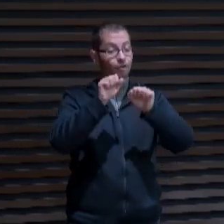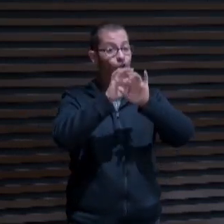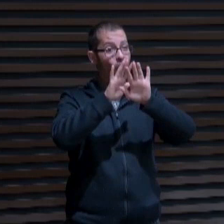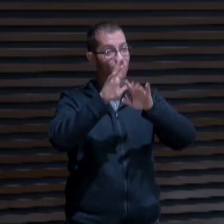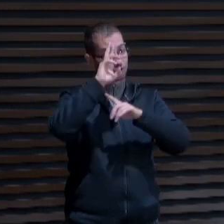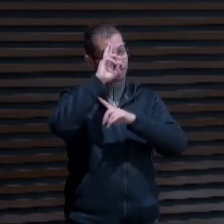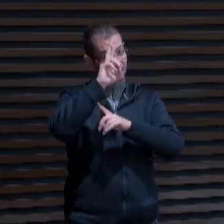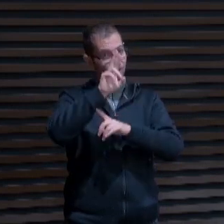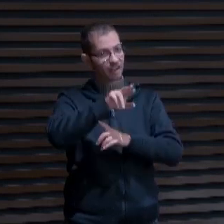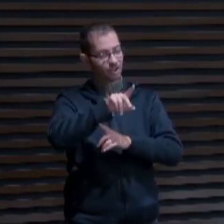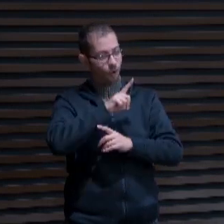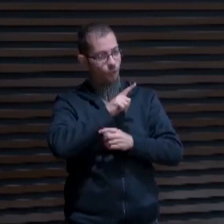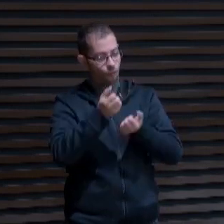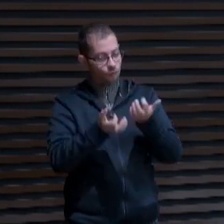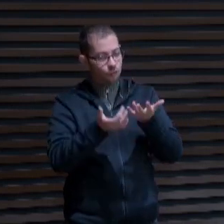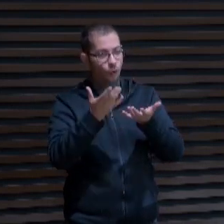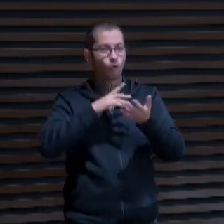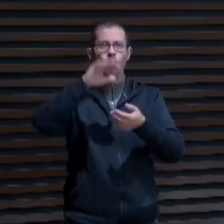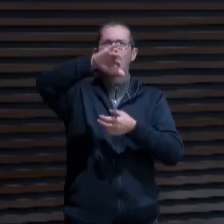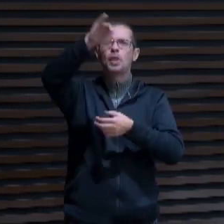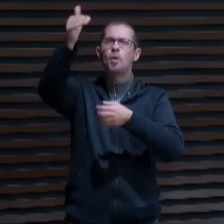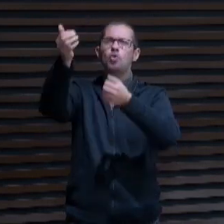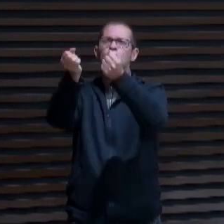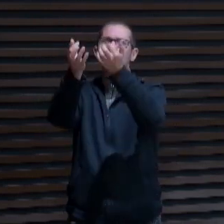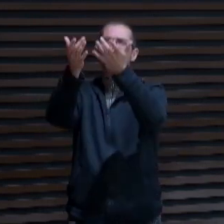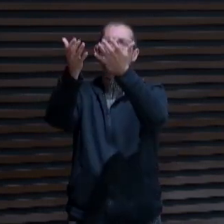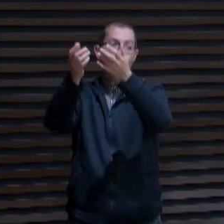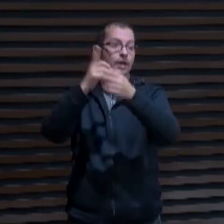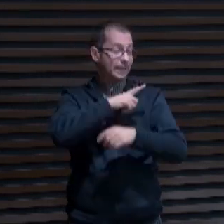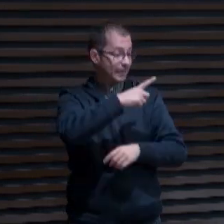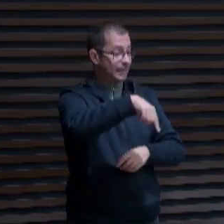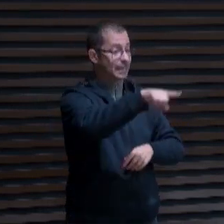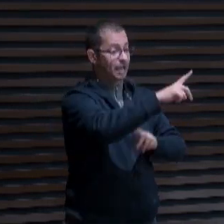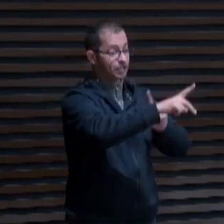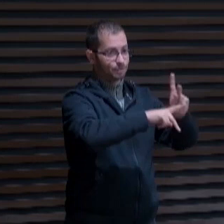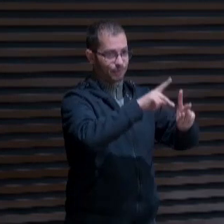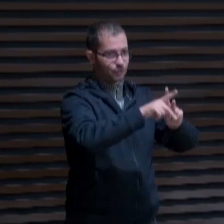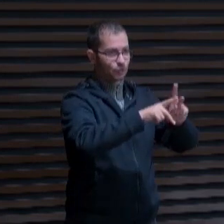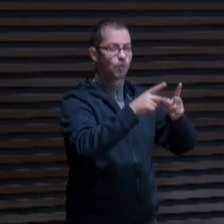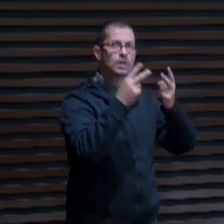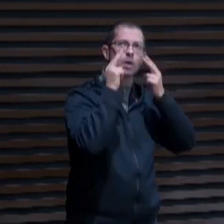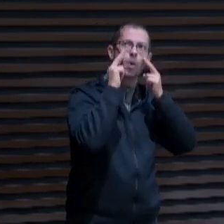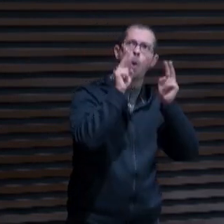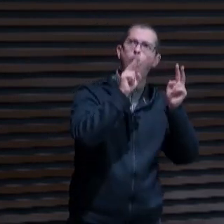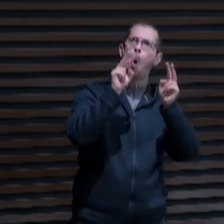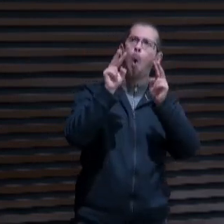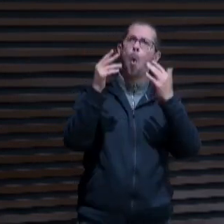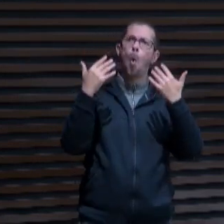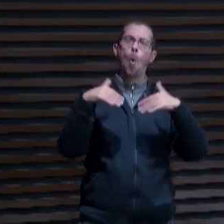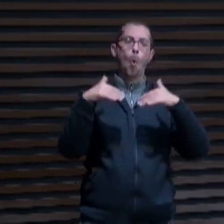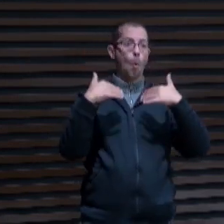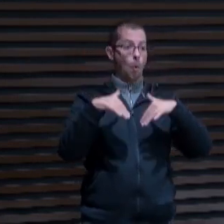consumidor no cimo do monte, e aos olhos dos filhos de Israel. E Moisés, ele entrou pelo meio da